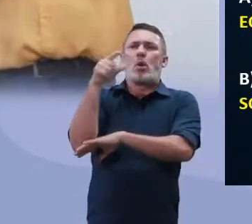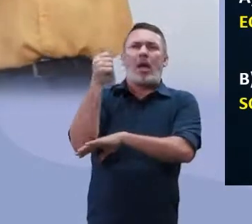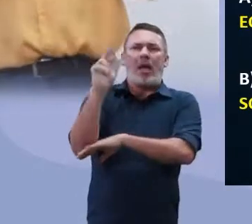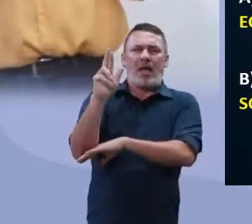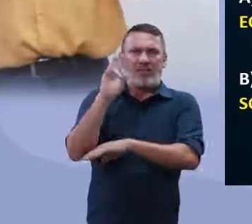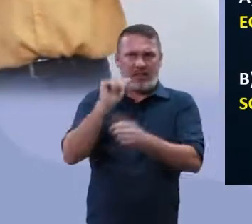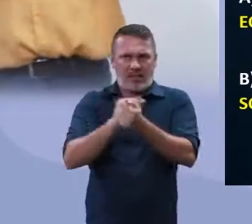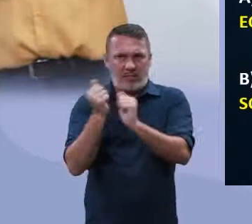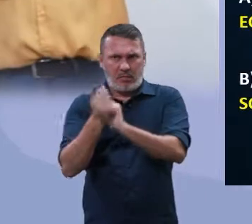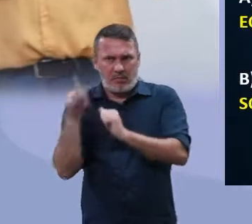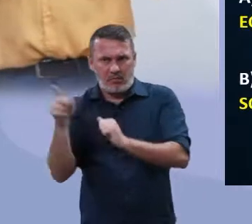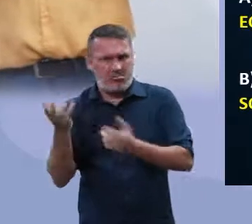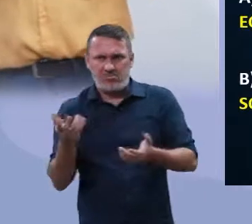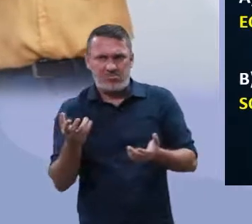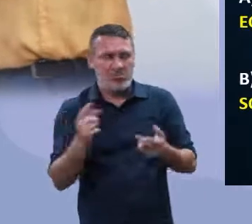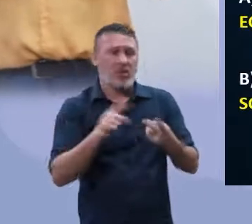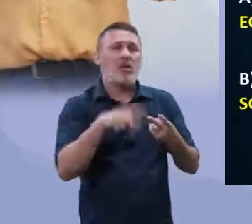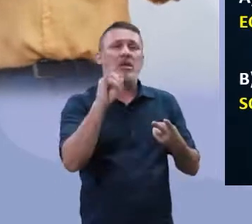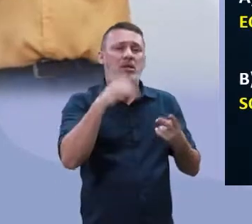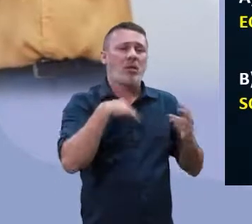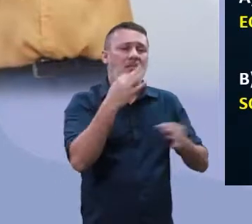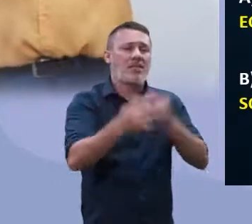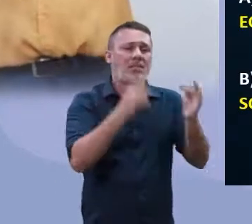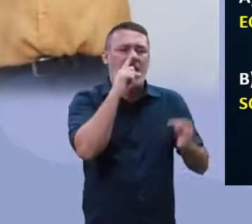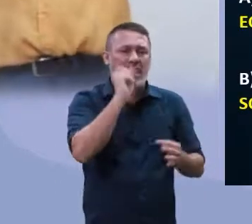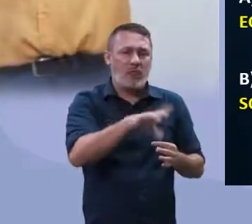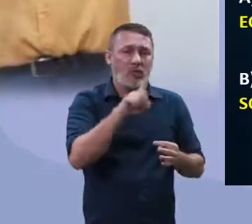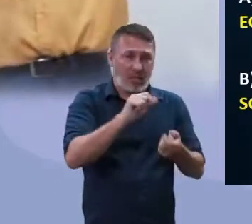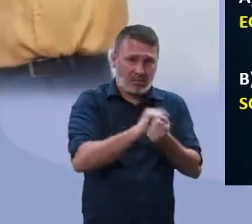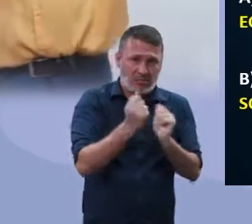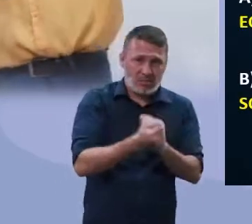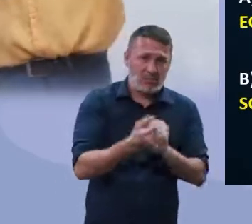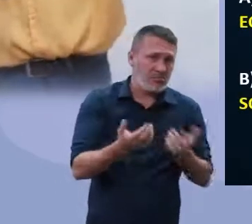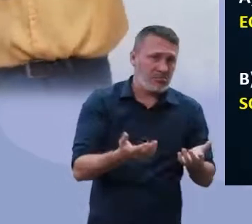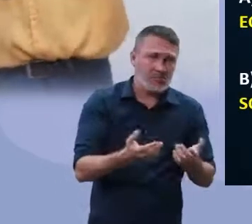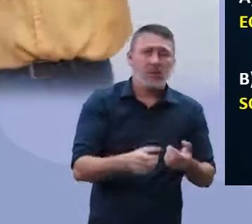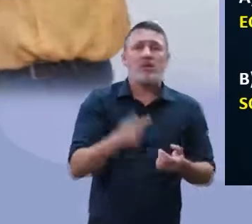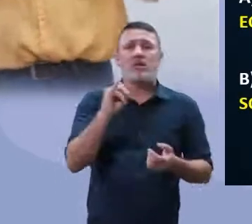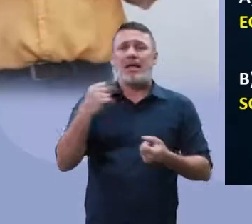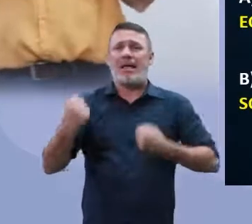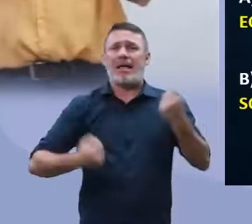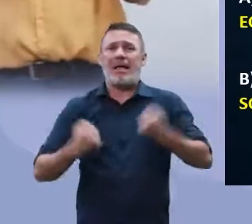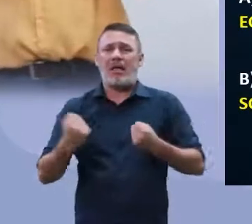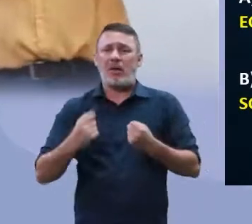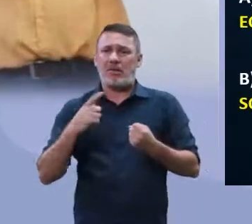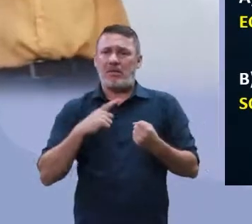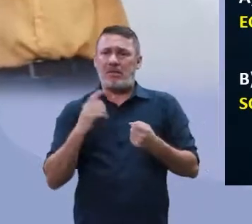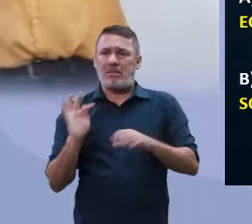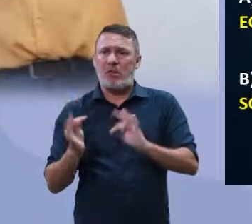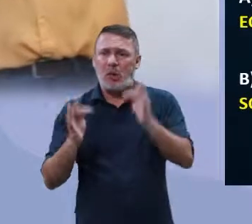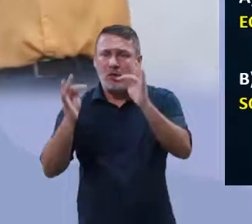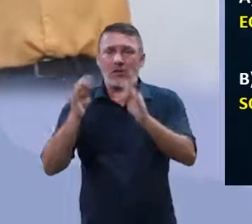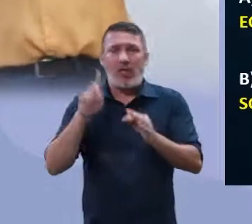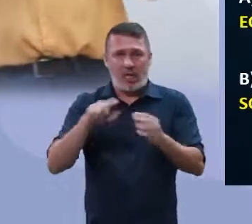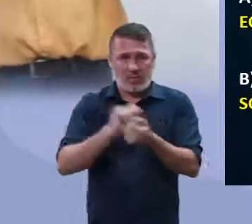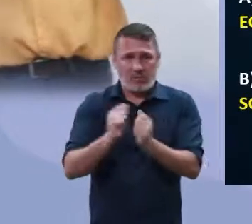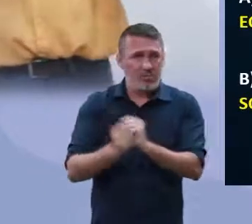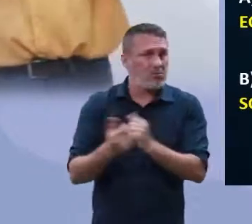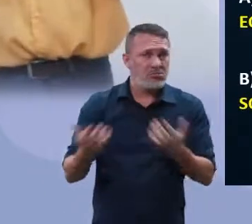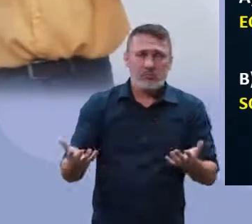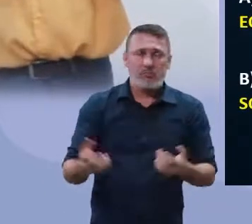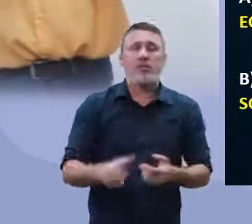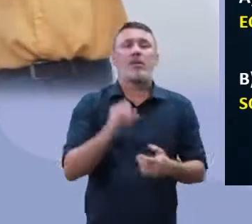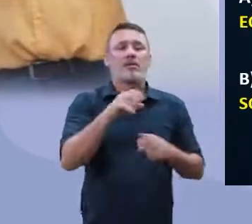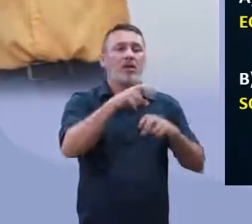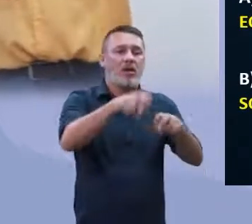Não. Se eu tratar resíduo, vou adaptar? Não. Se eu aumentar a eficiência dos veículos, eu estou adaptando? Não. Se eu adotar